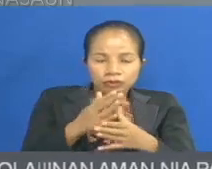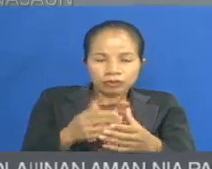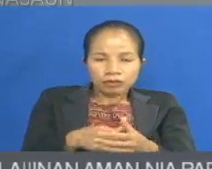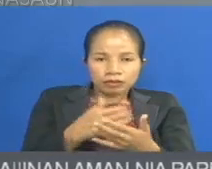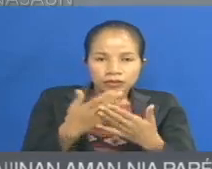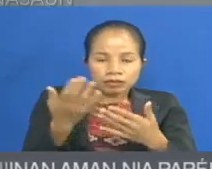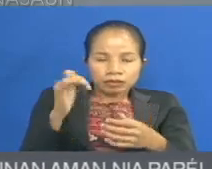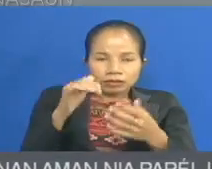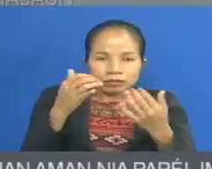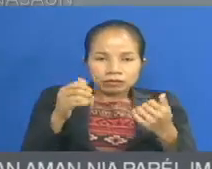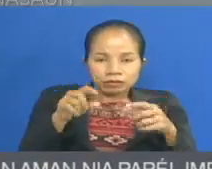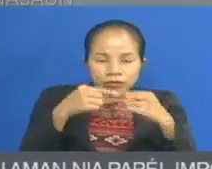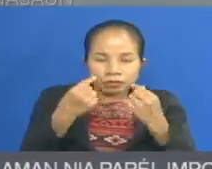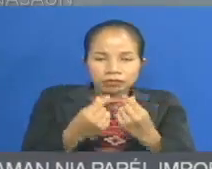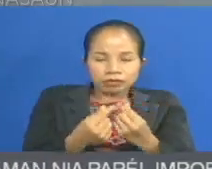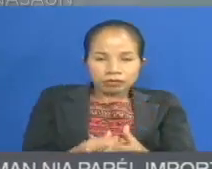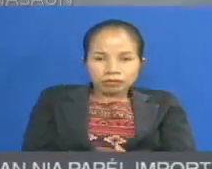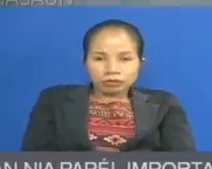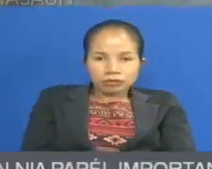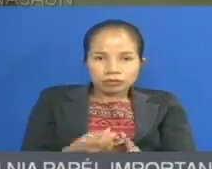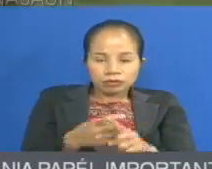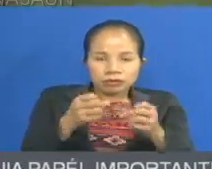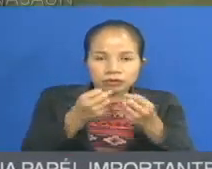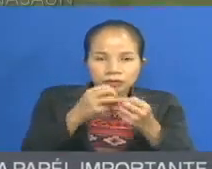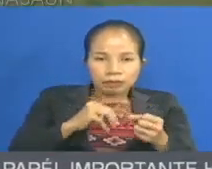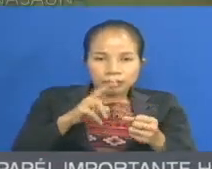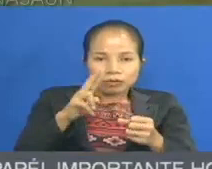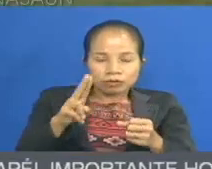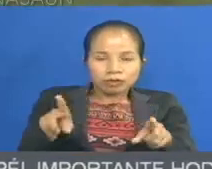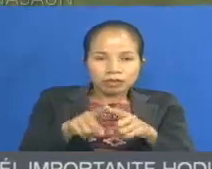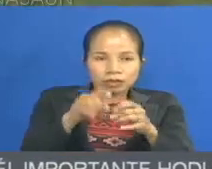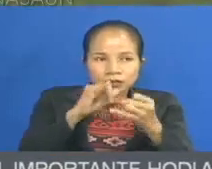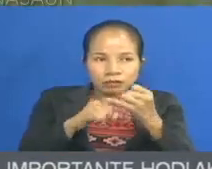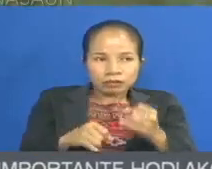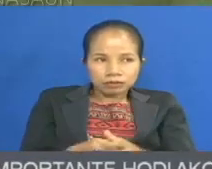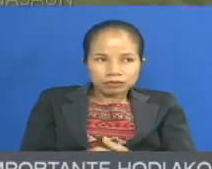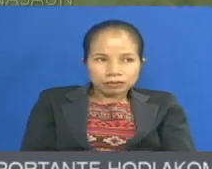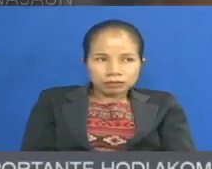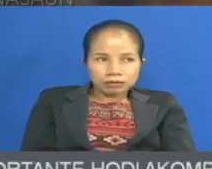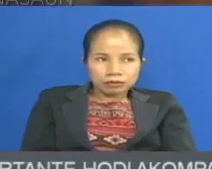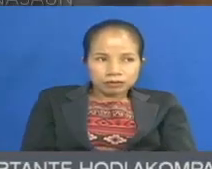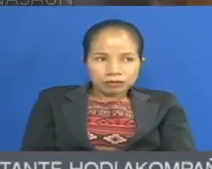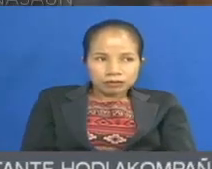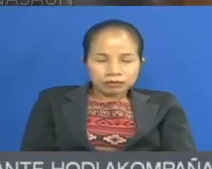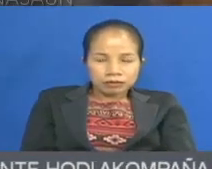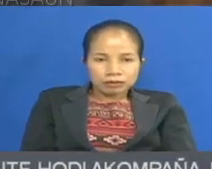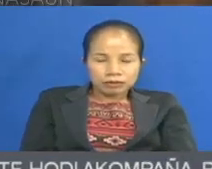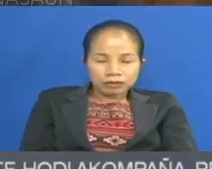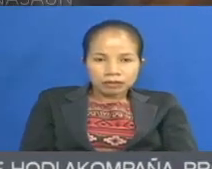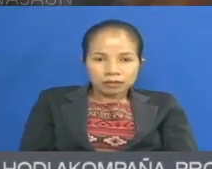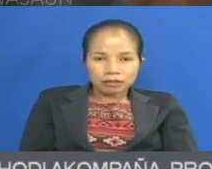equipamentos ohin ba grupo agricultura suku maununu hanesan etapa ikusona. Ele acompanha tem